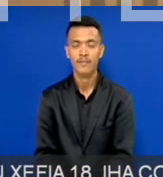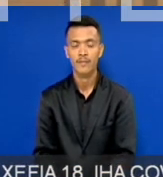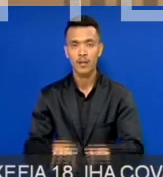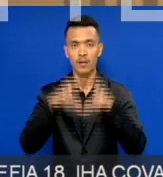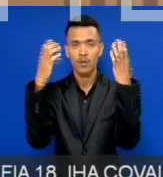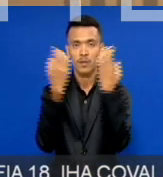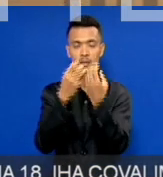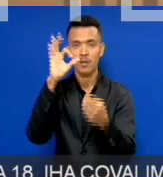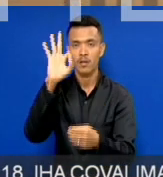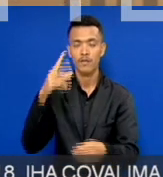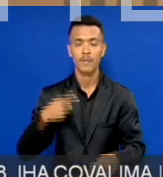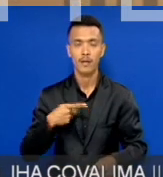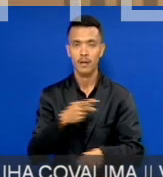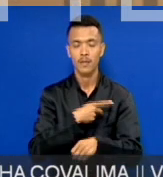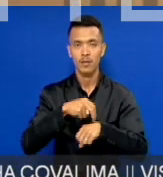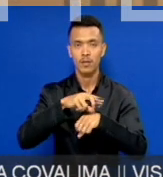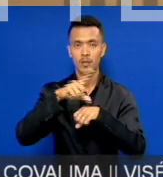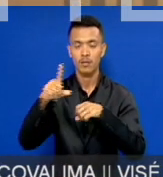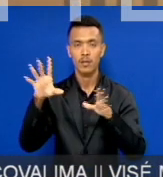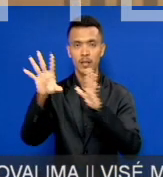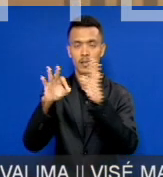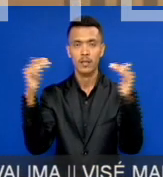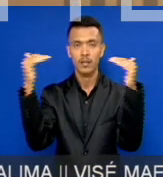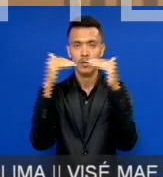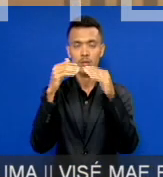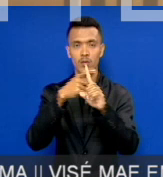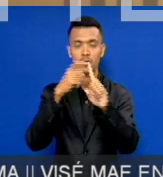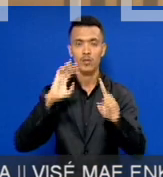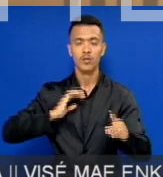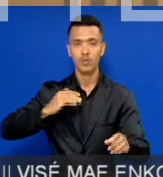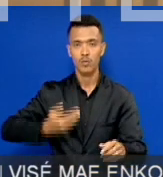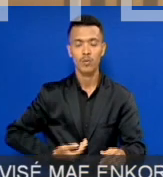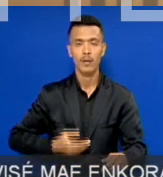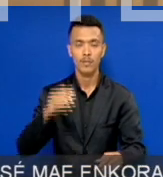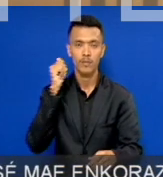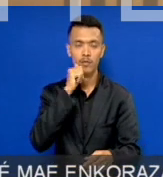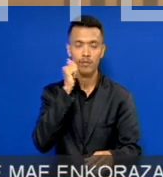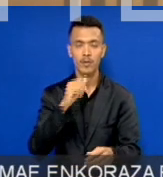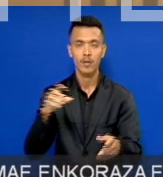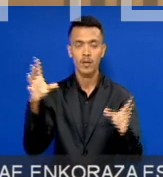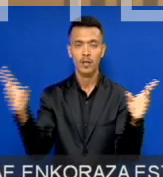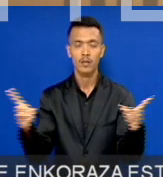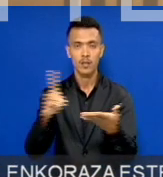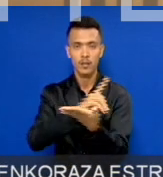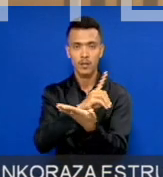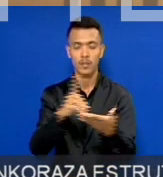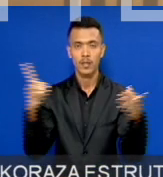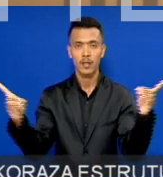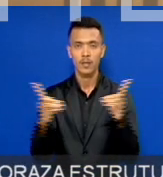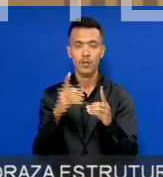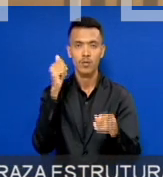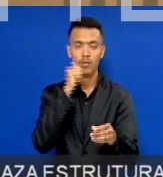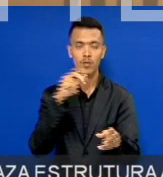Comissão Neve Parlamento Nacional reta um briefing Rússia e UN-UMAN com a Convenção na Eliminação de Discriminação no Soro Feto, na Política